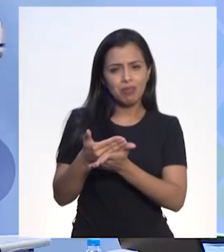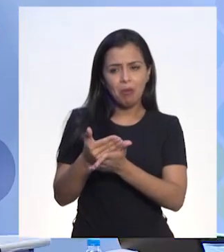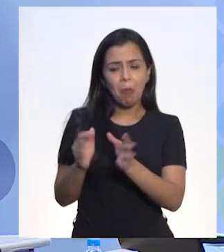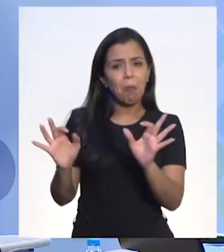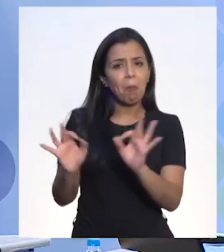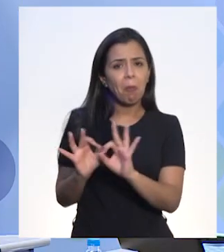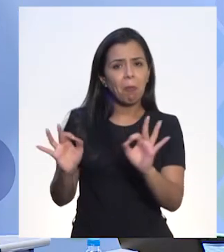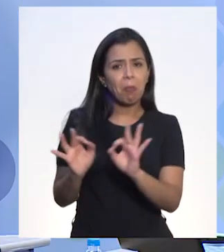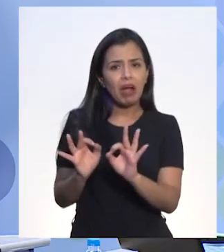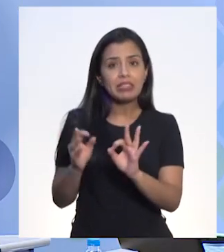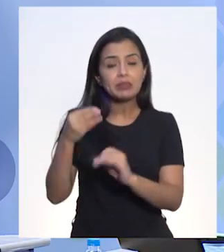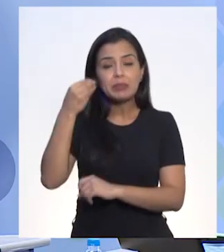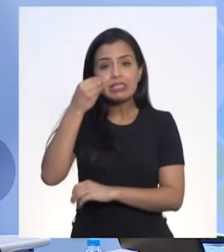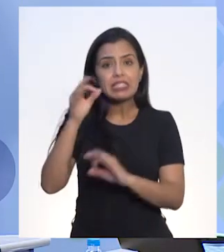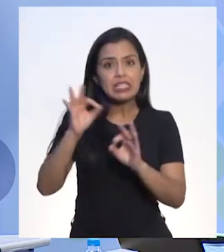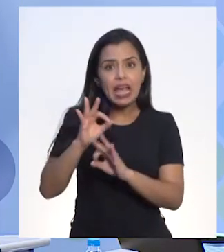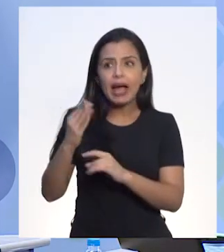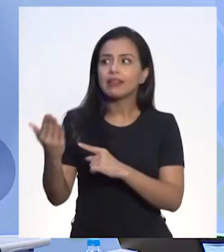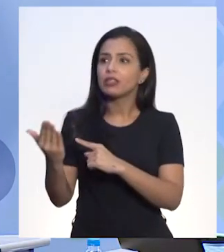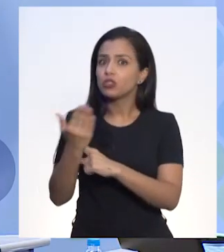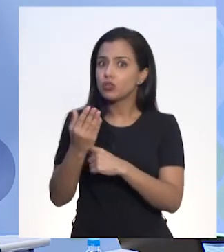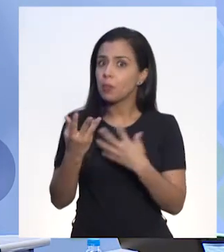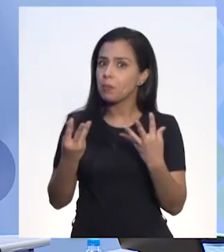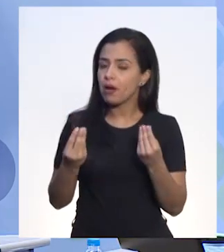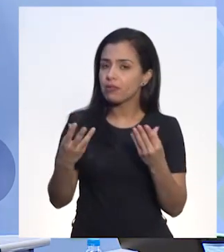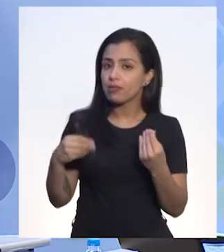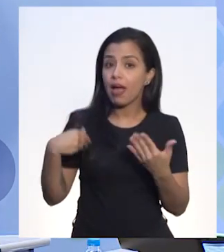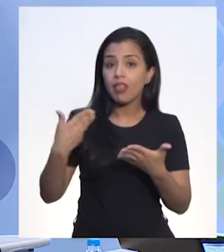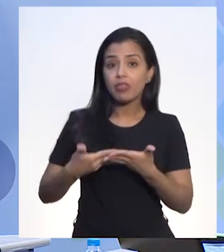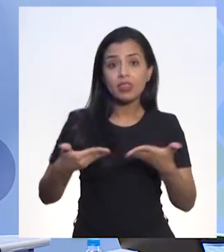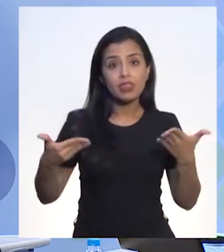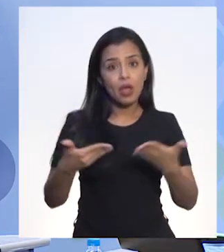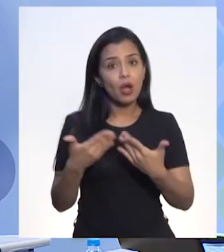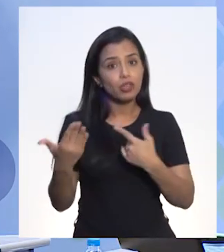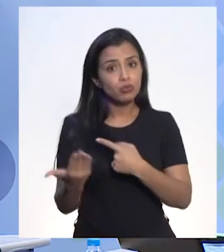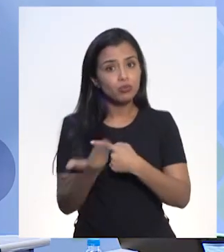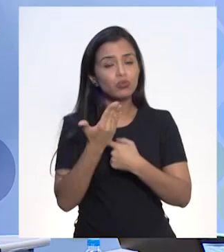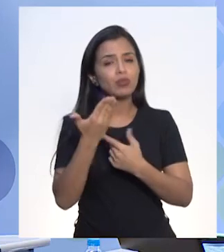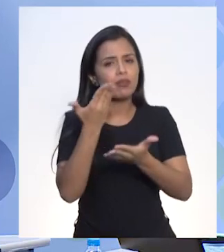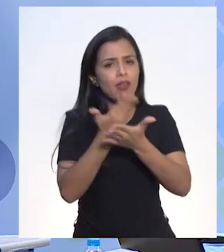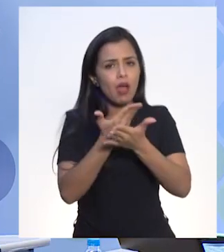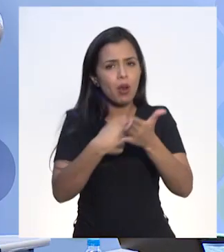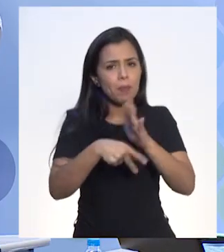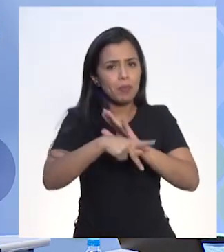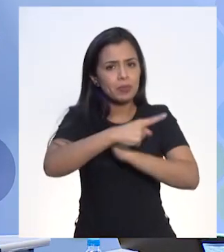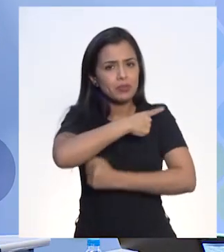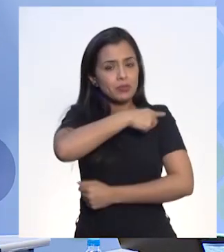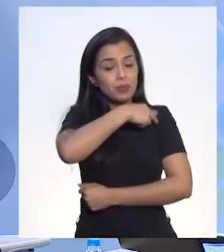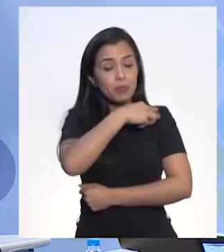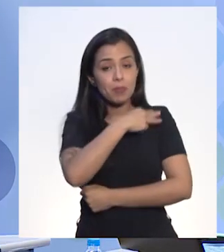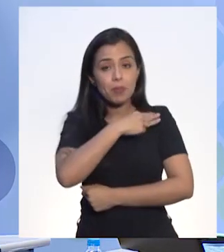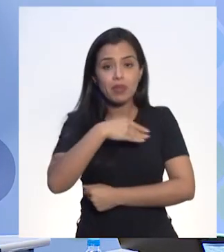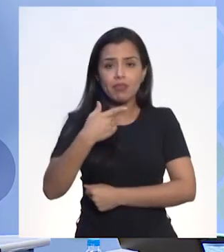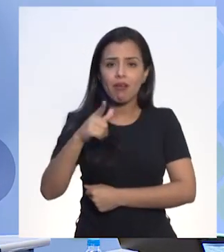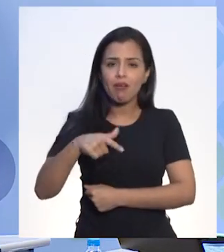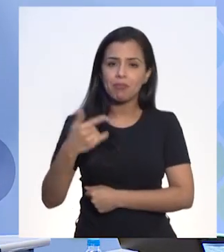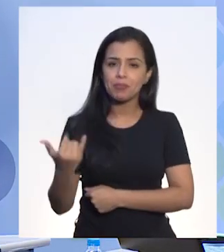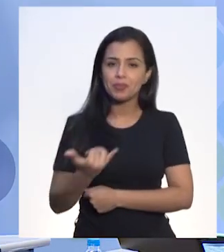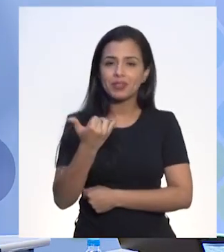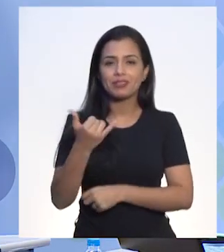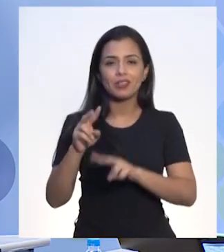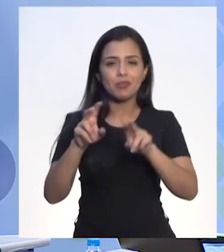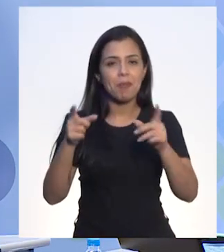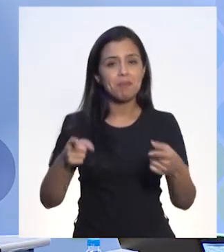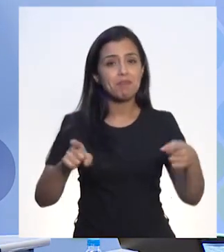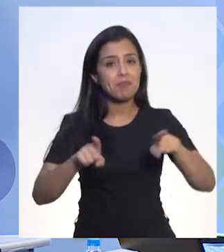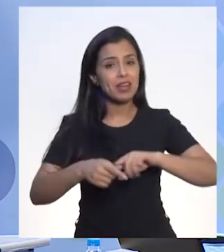né, não tendo experiência nenhuma, ela ajudou bastante. Até hoje ela ajuda aqui nas aulas do ensino médio, então é esse fator importante de parcerias